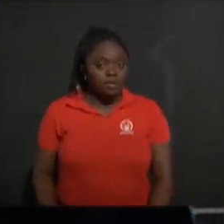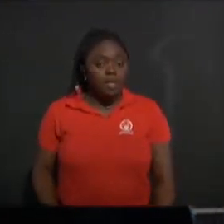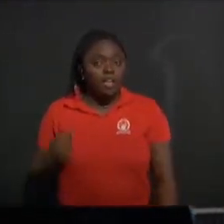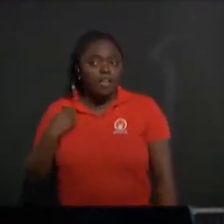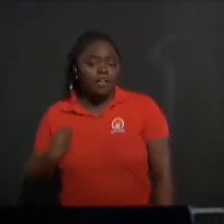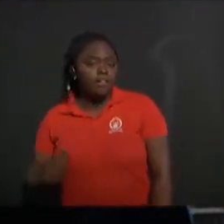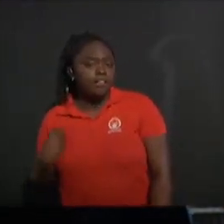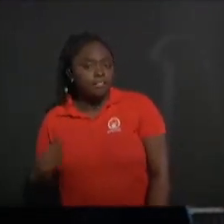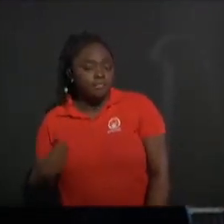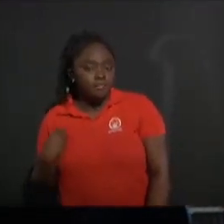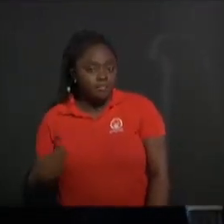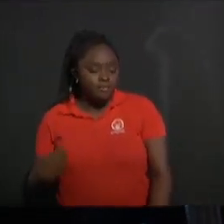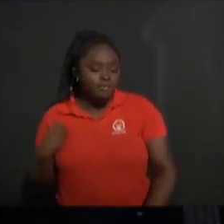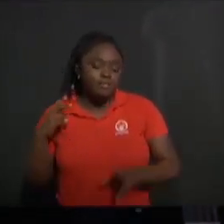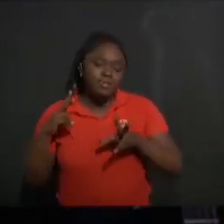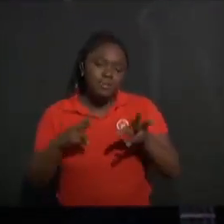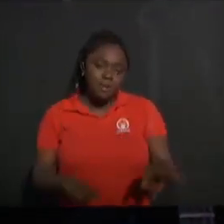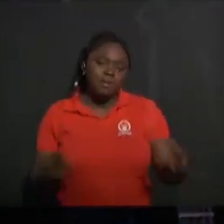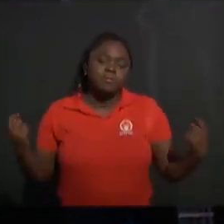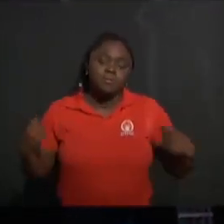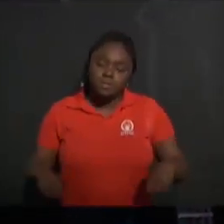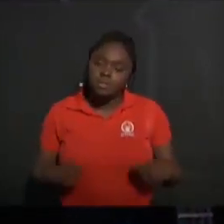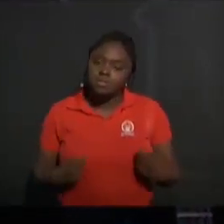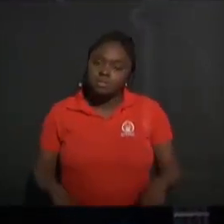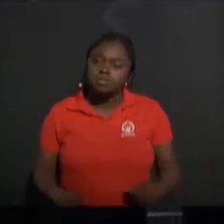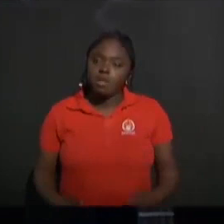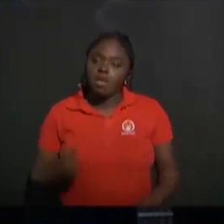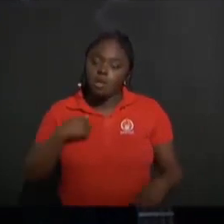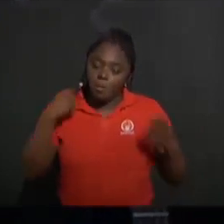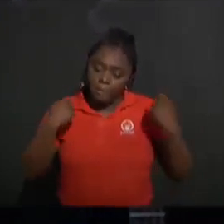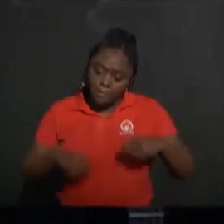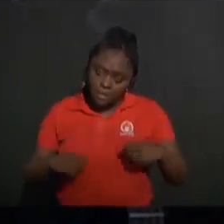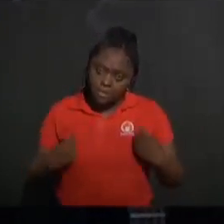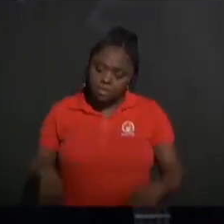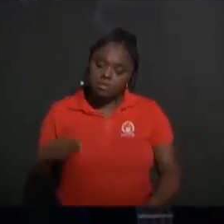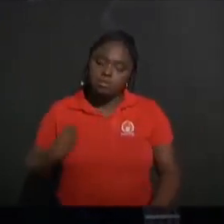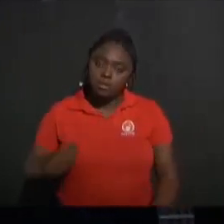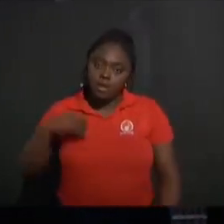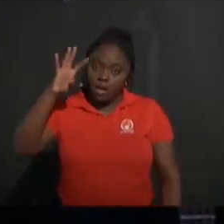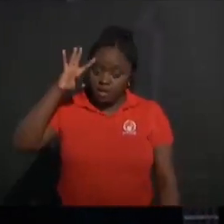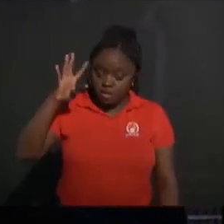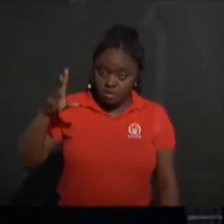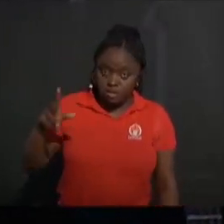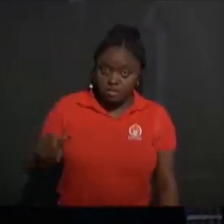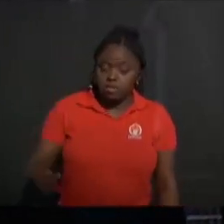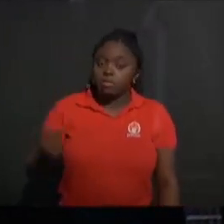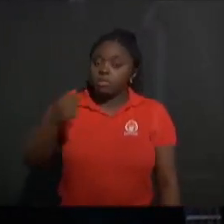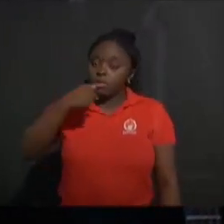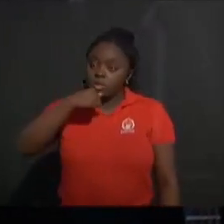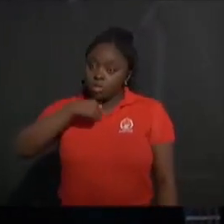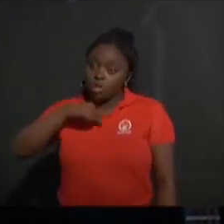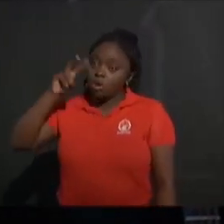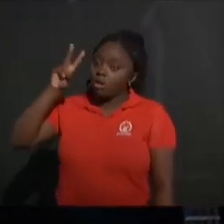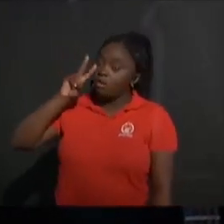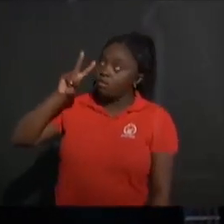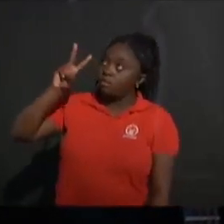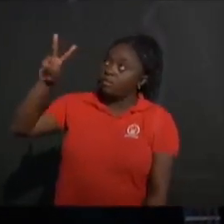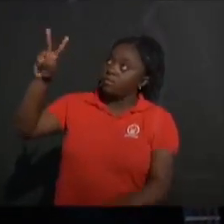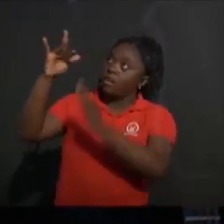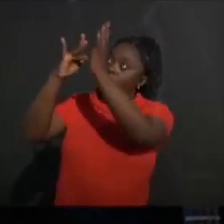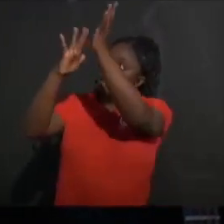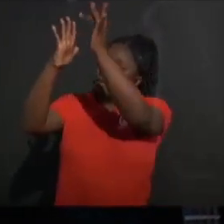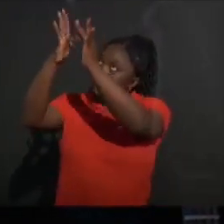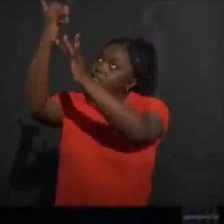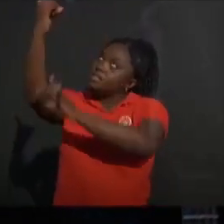outra maneira. Eu tenho que viver achando que eu vou ver Jesus